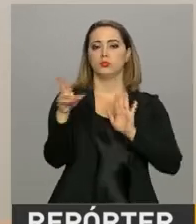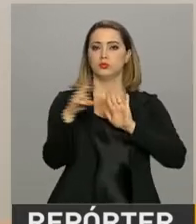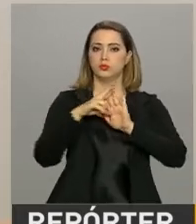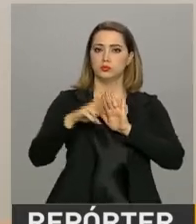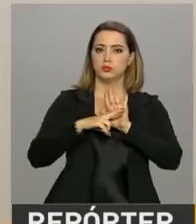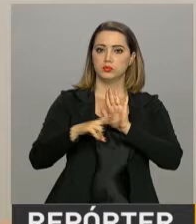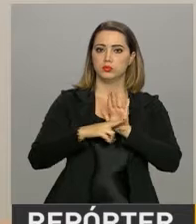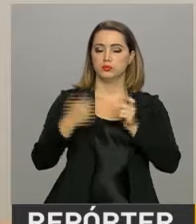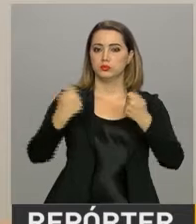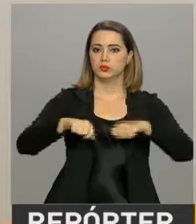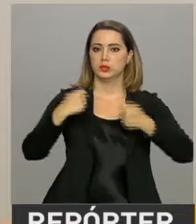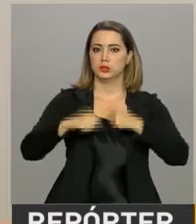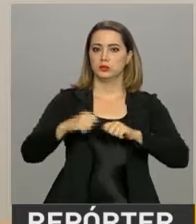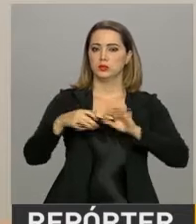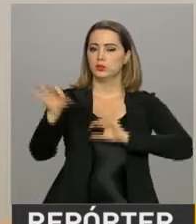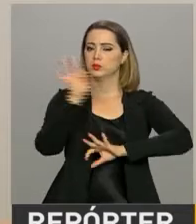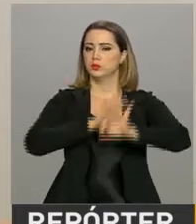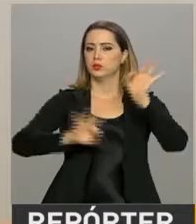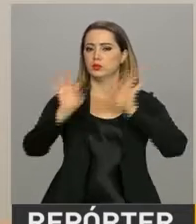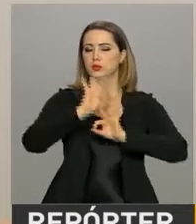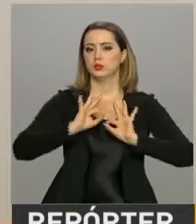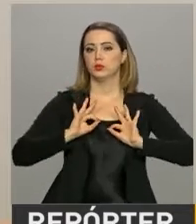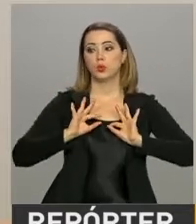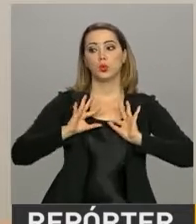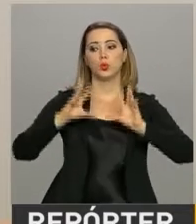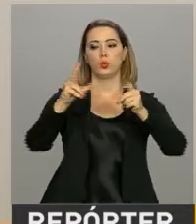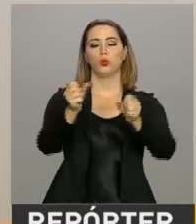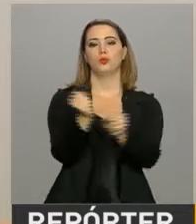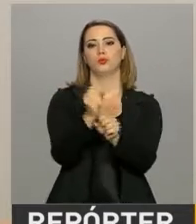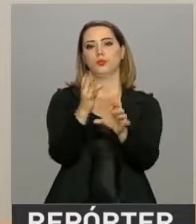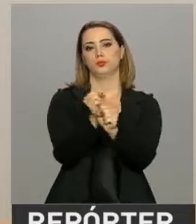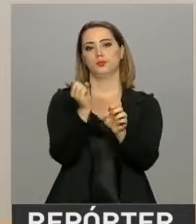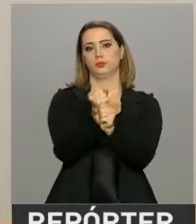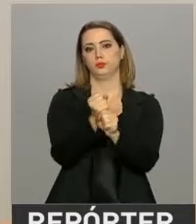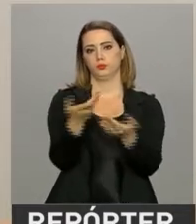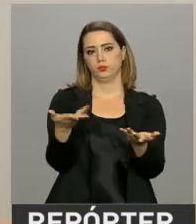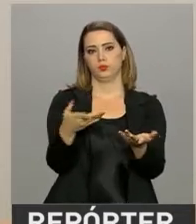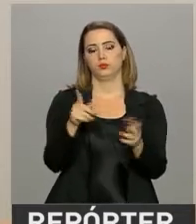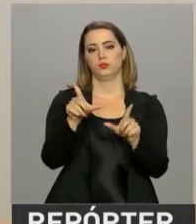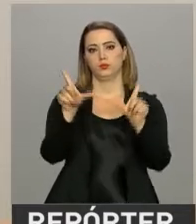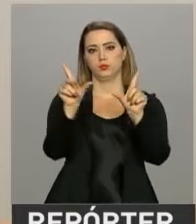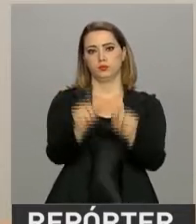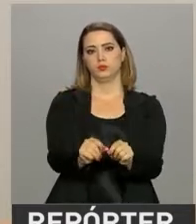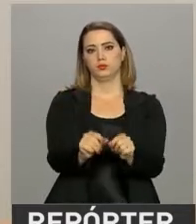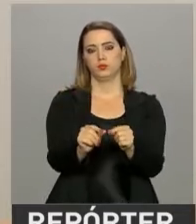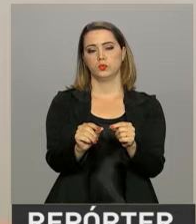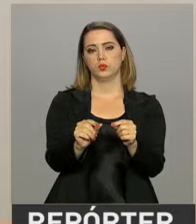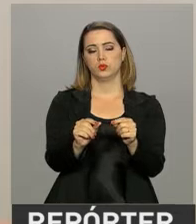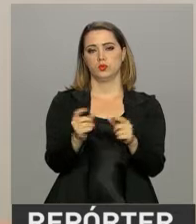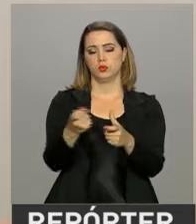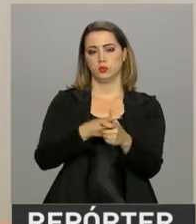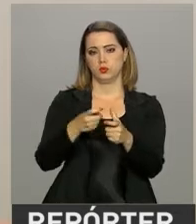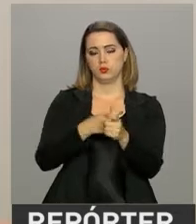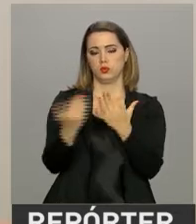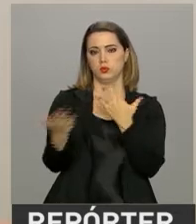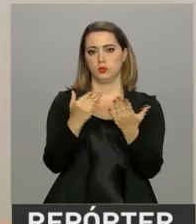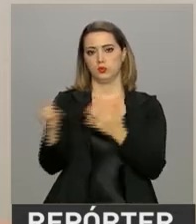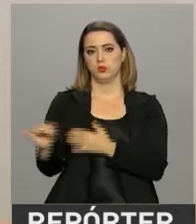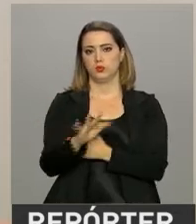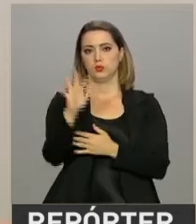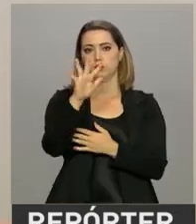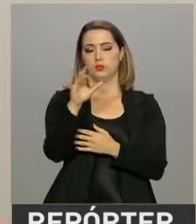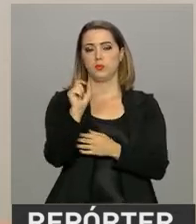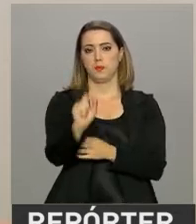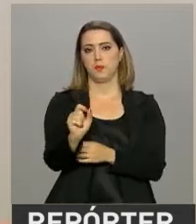garantir, mais à frente, a reversão da tendência crescente da dívida pública em relação ao PIB. Os gastos